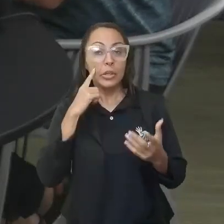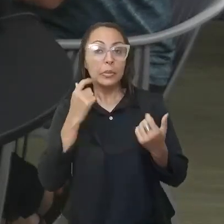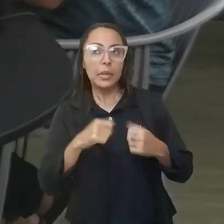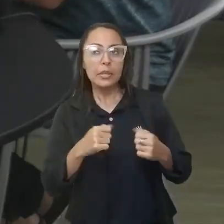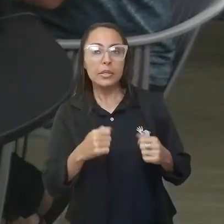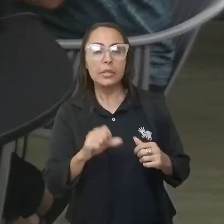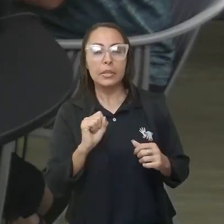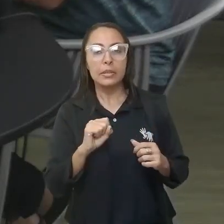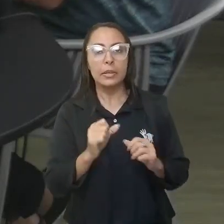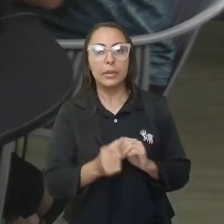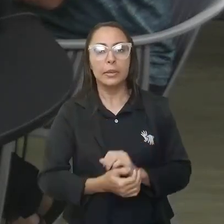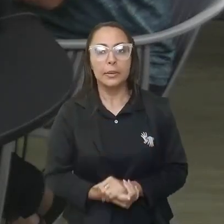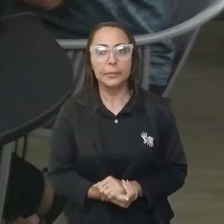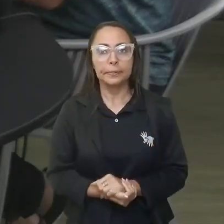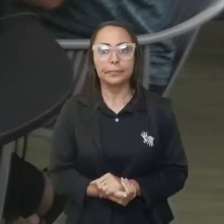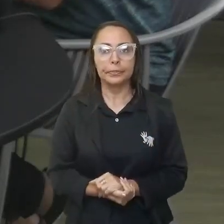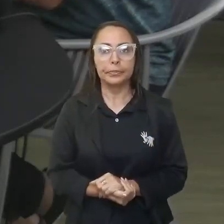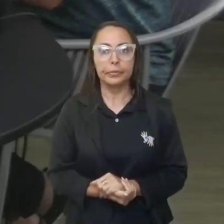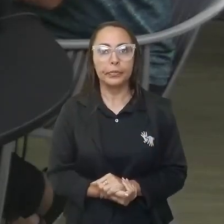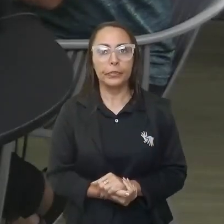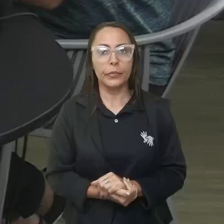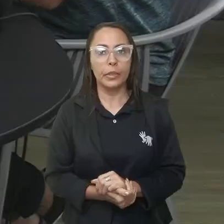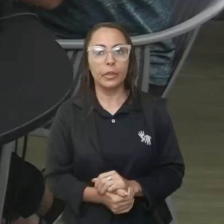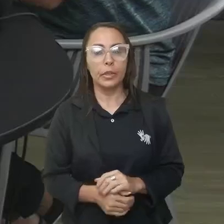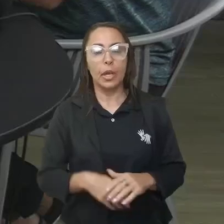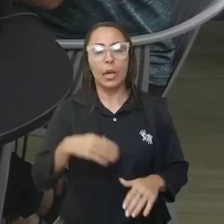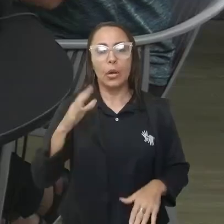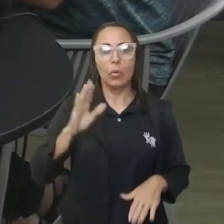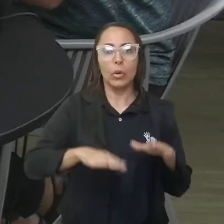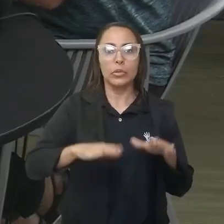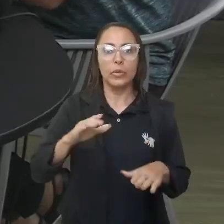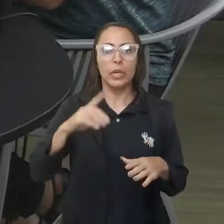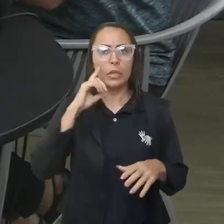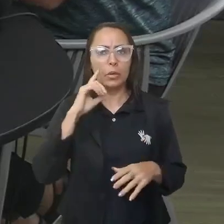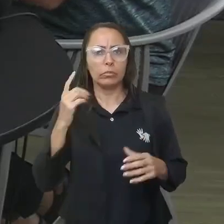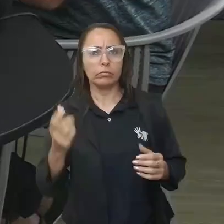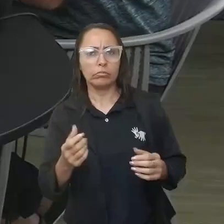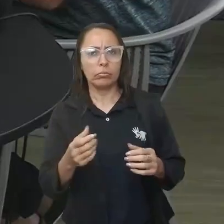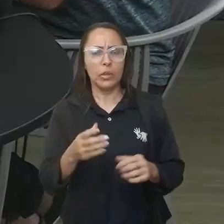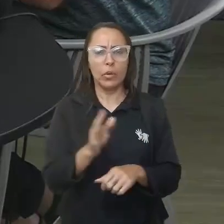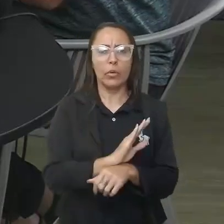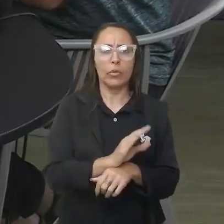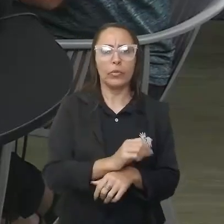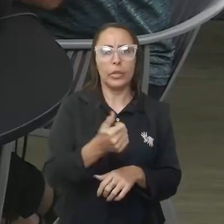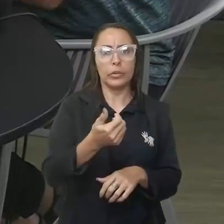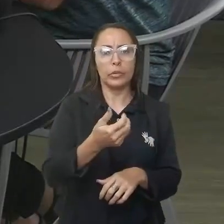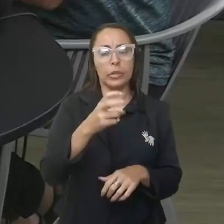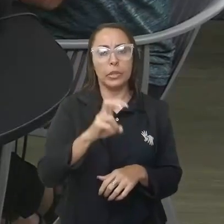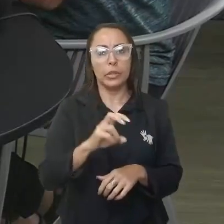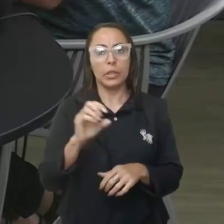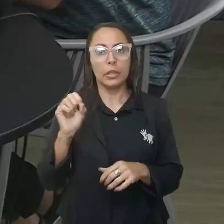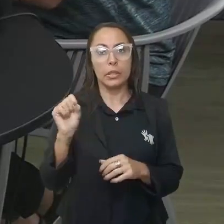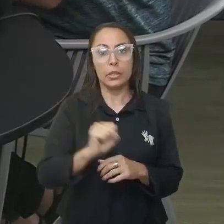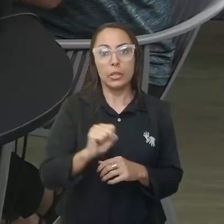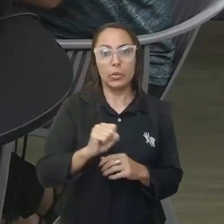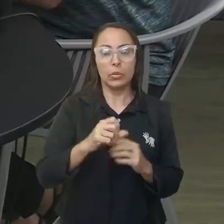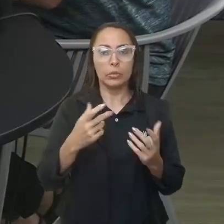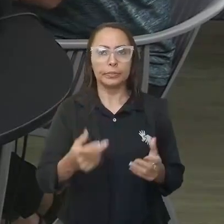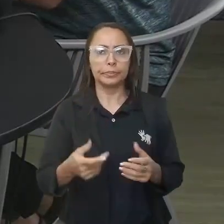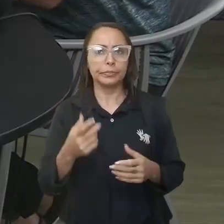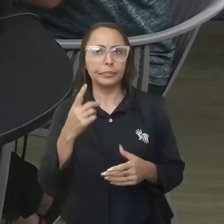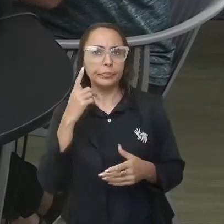né. Então, às vezes quer o quê? Quer um vídeo de 15 segundos para explicar uma coisa que é complexa, aí você tem que fazer, olha, o